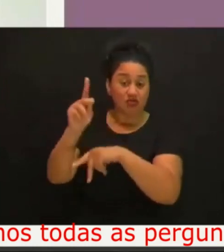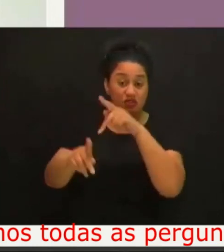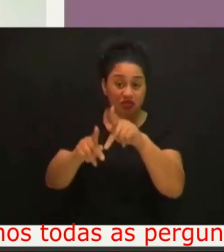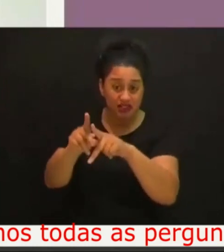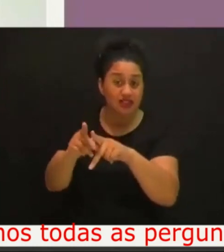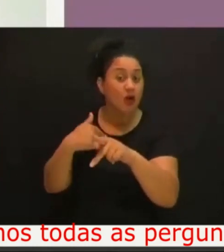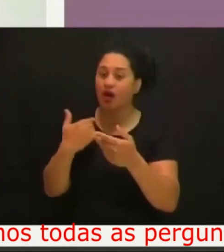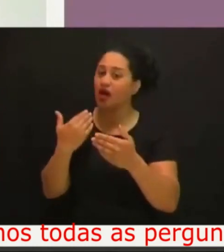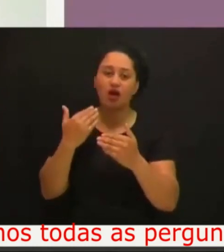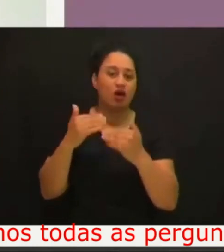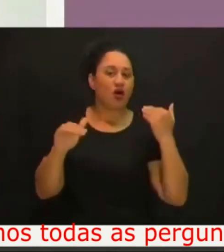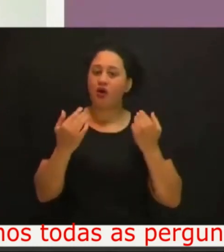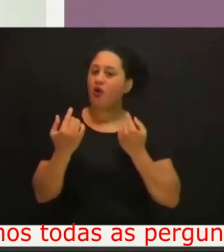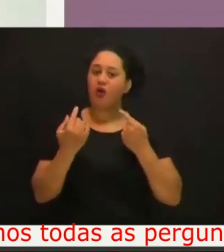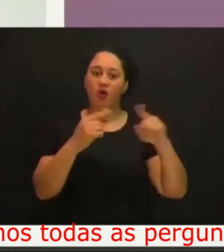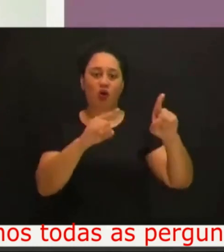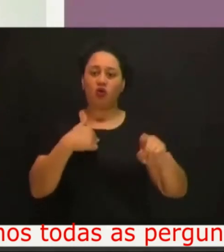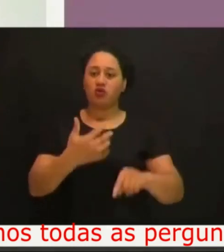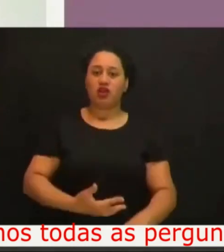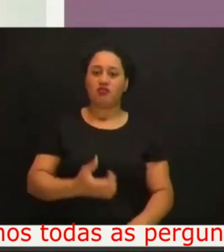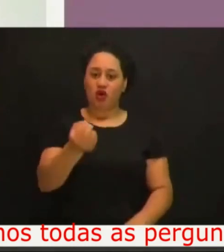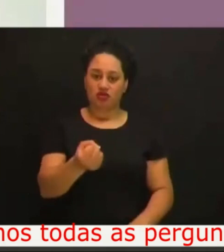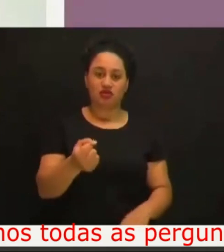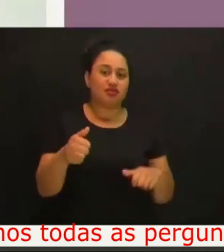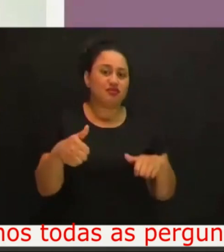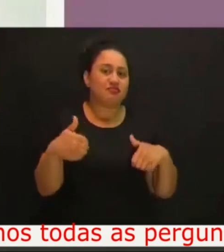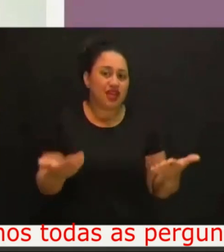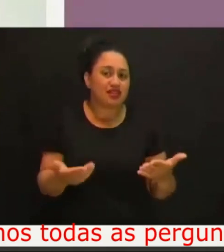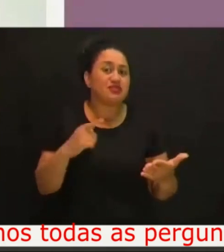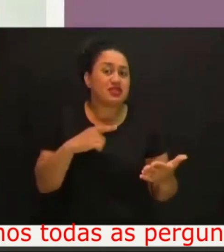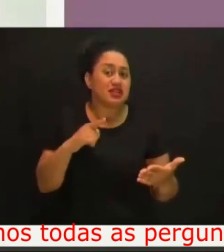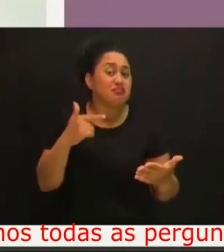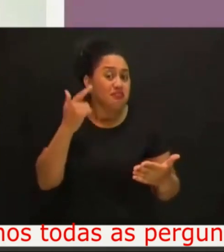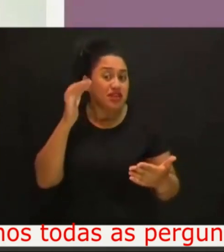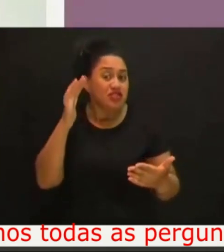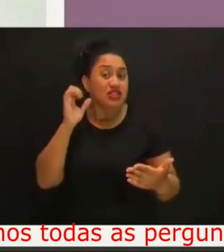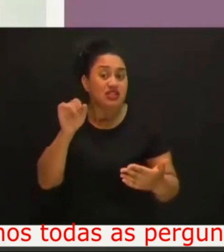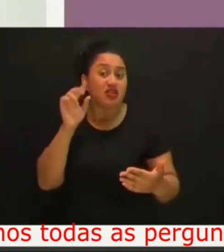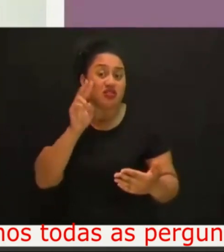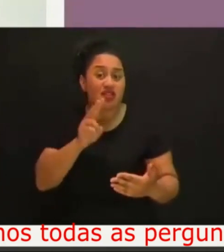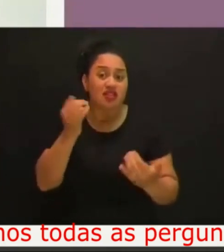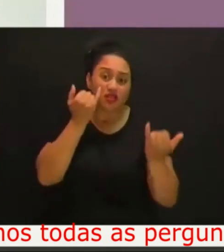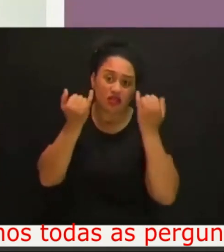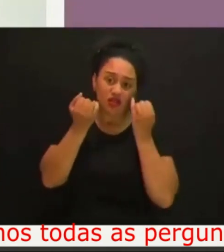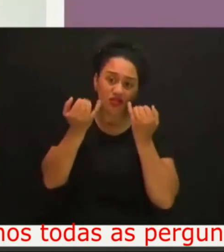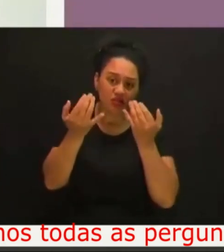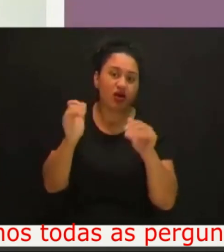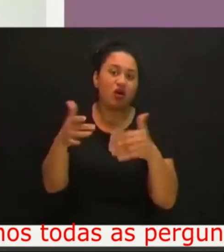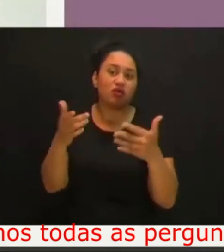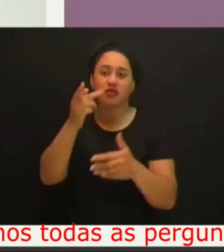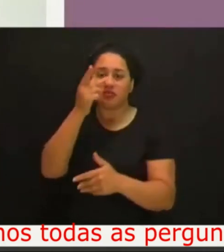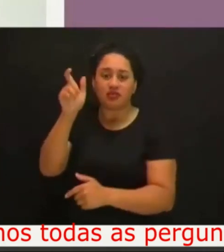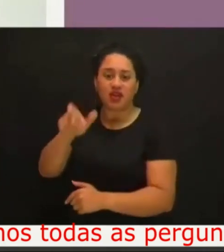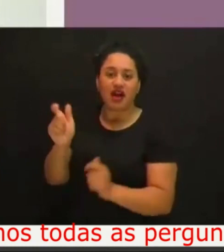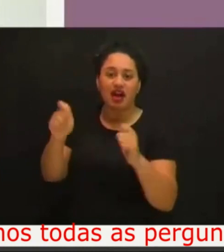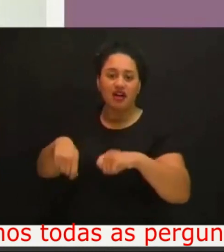aborto. Imagine se tivesse acesso a essas informações, entende? Como alguém é capaz de dizer que às